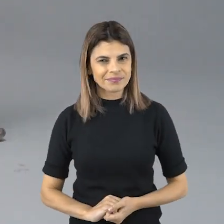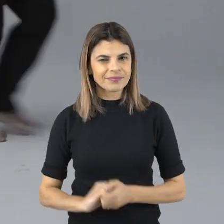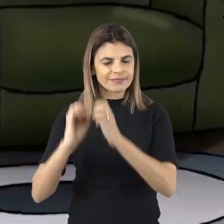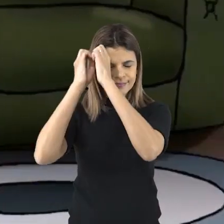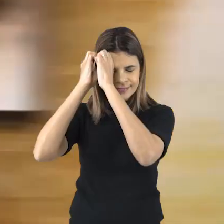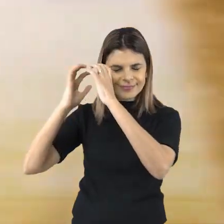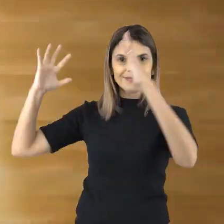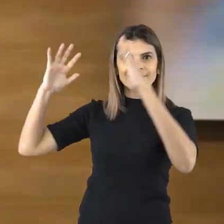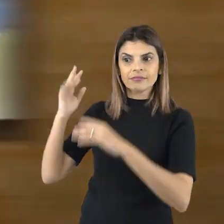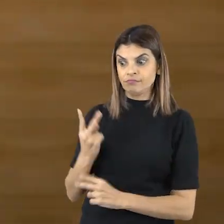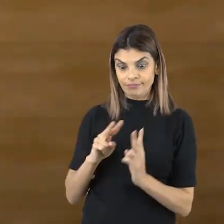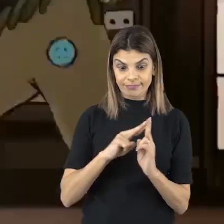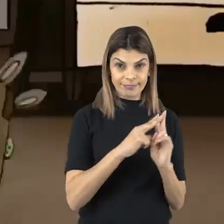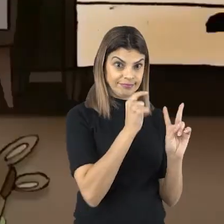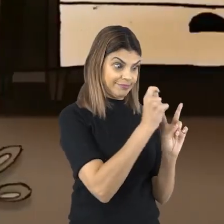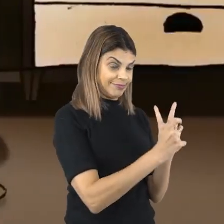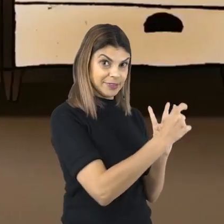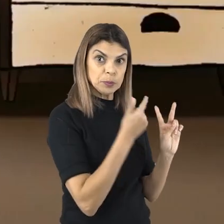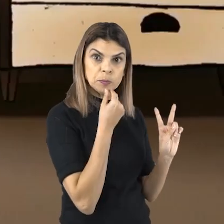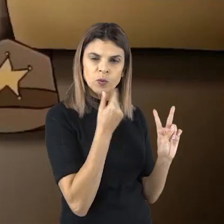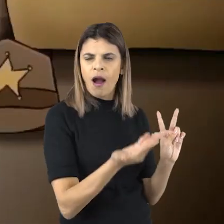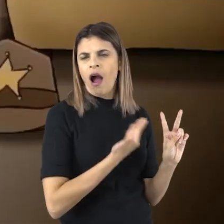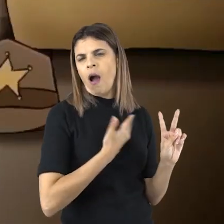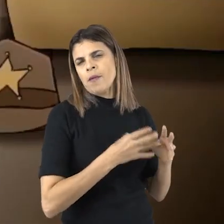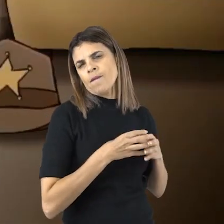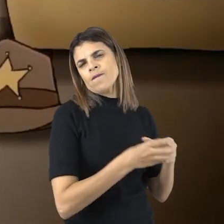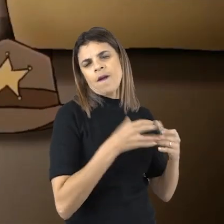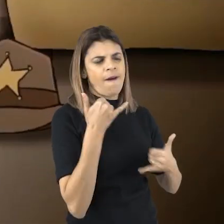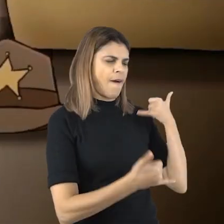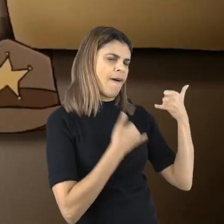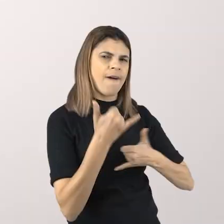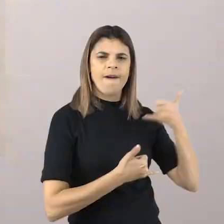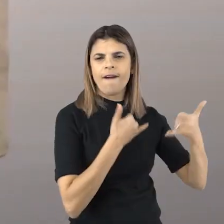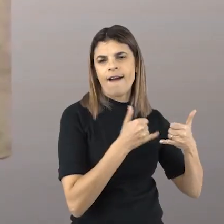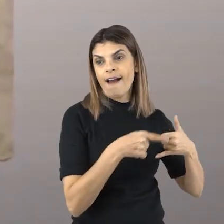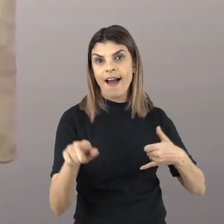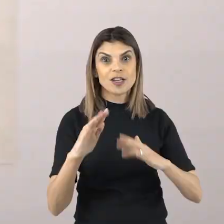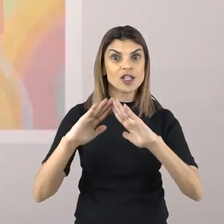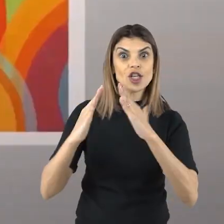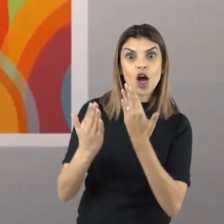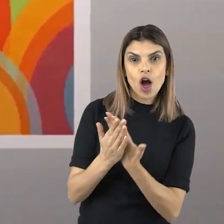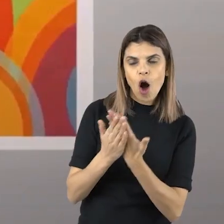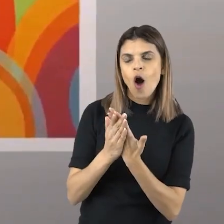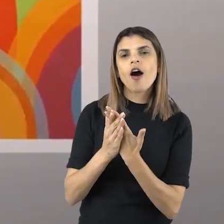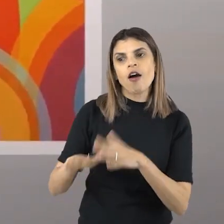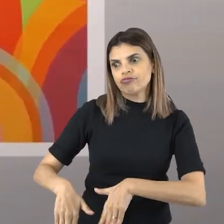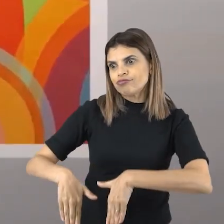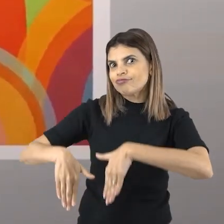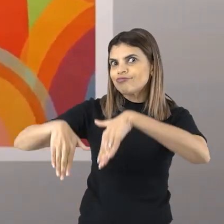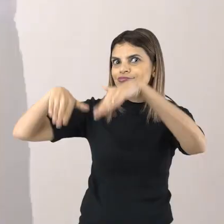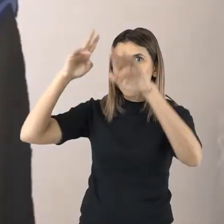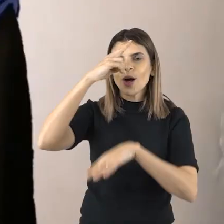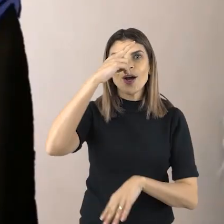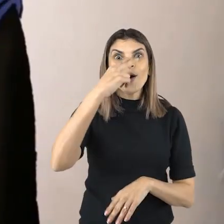Era uma vez 2 meninos que eram melhores amigos. Brincavam juntos, iam para a escola juntos, foram até para a universidade